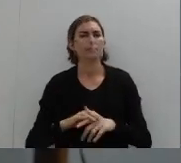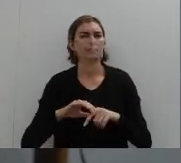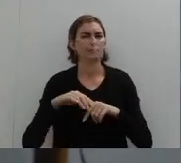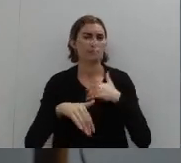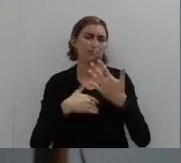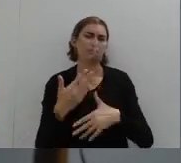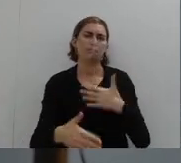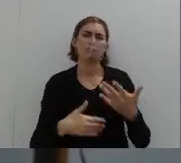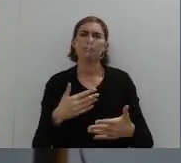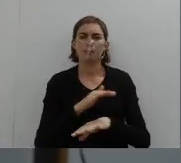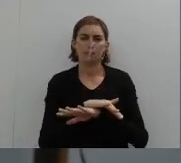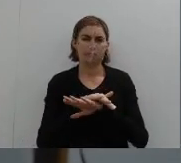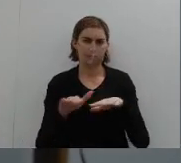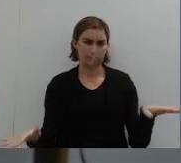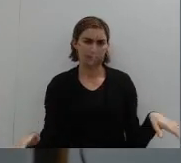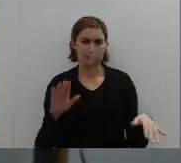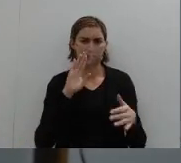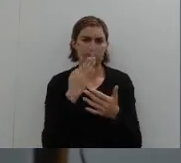E